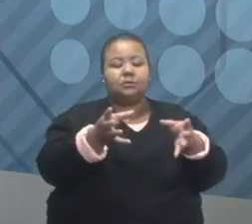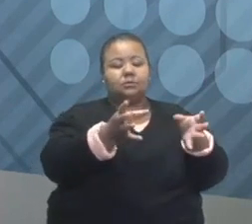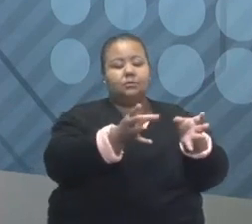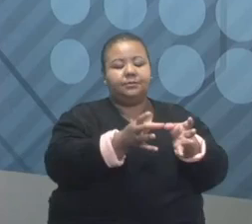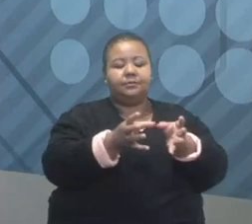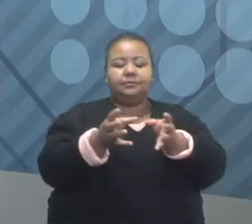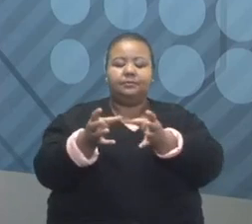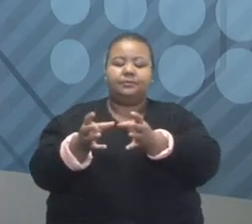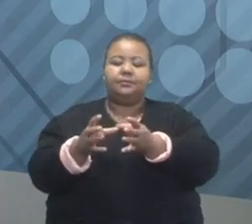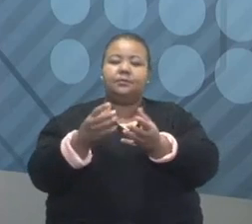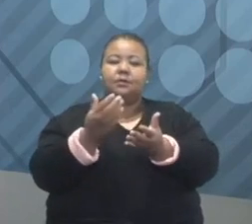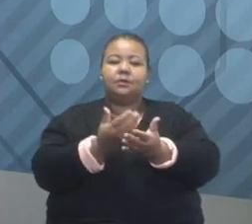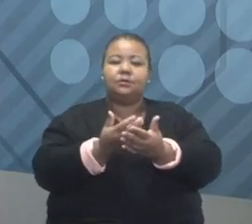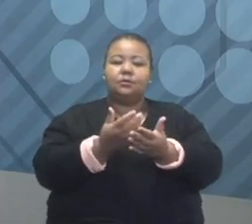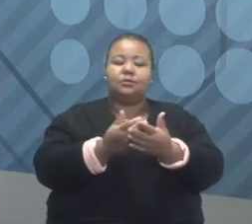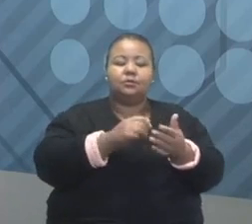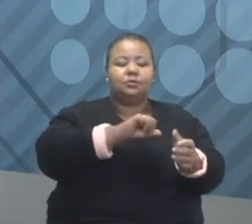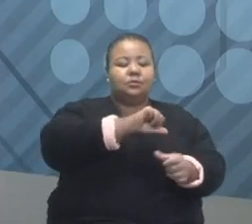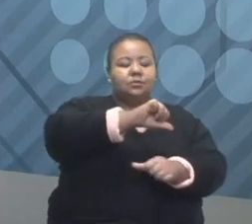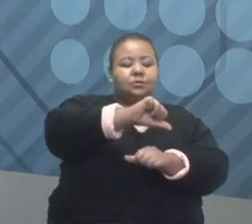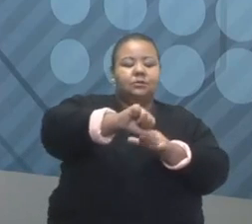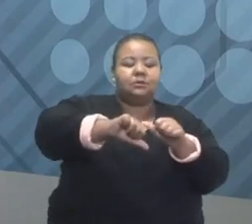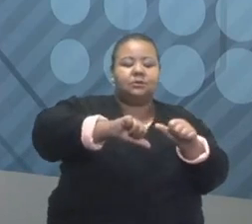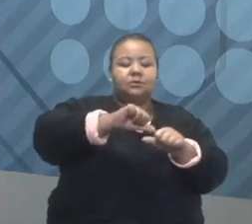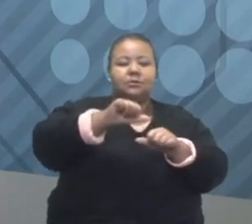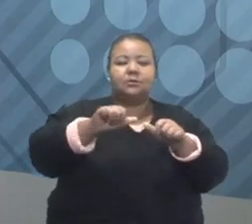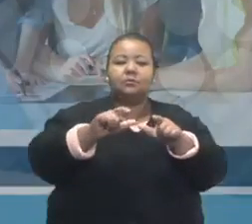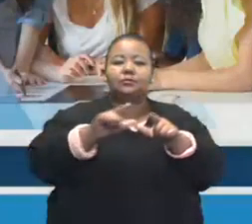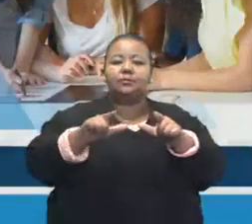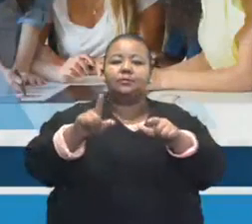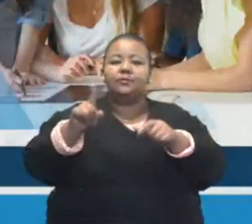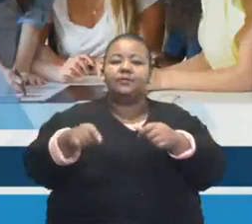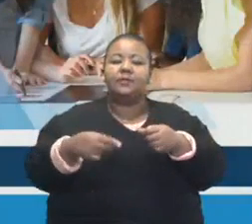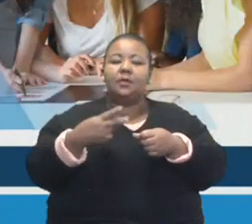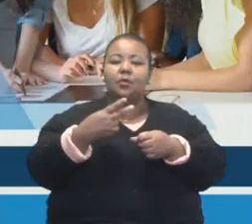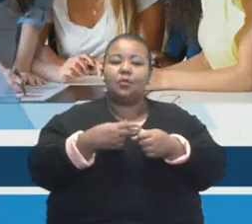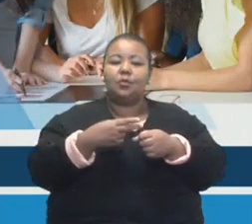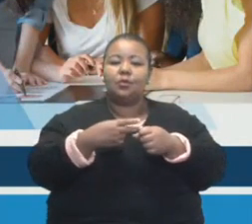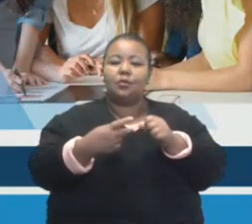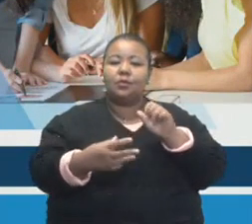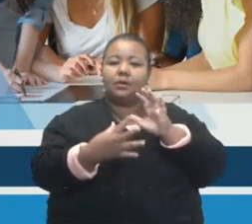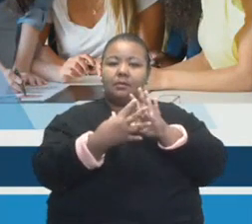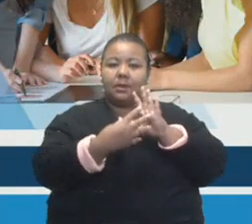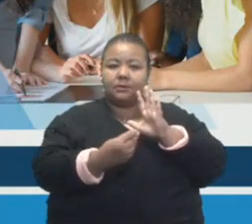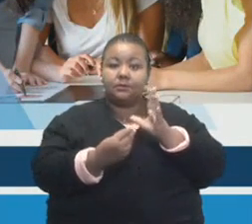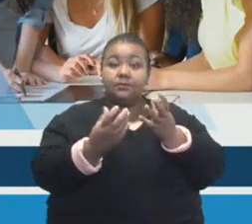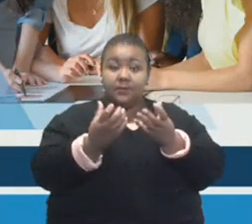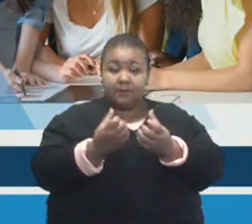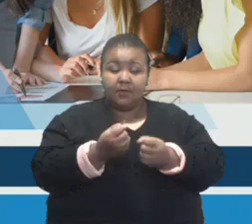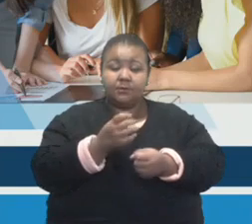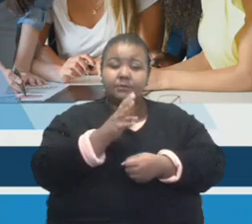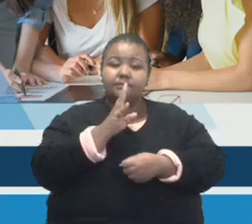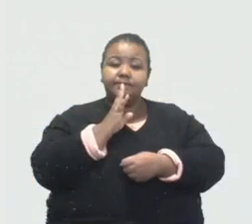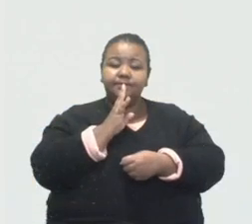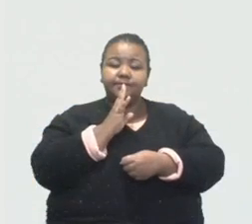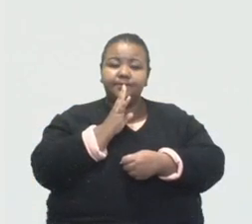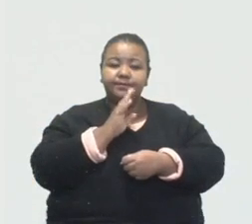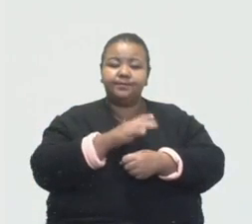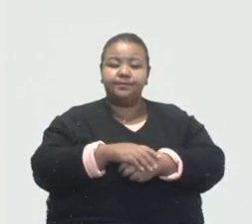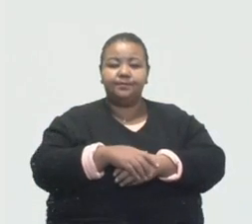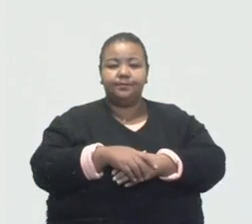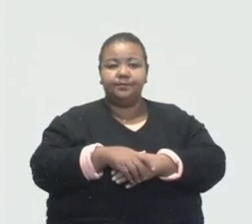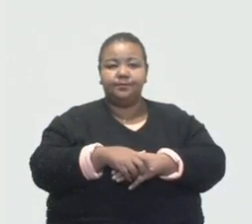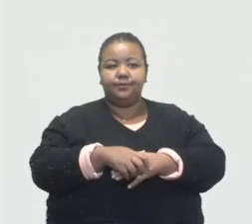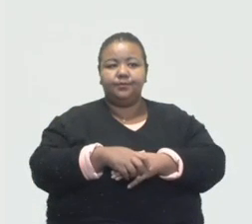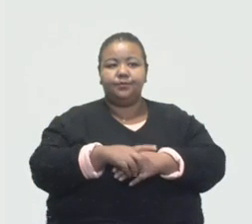das transformações lineares, que referem-se ao núcleo e à imagem. Vamos conhecer esses conceitos? Então, nós temos aqui